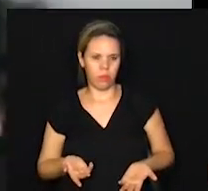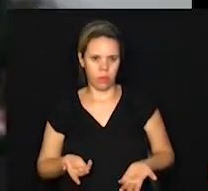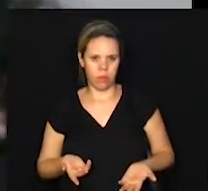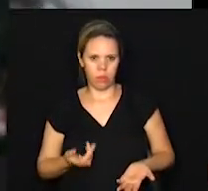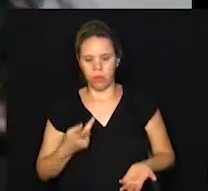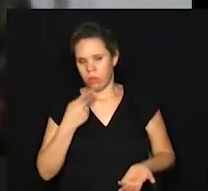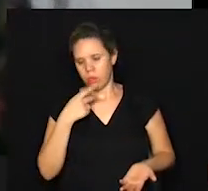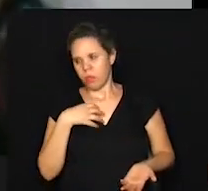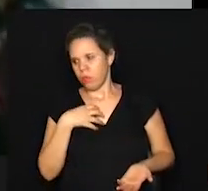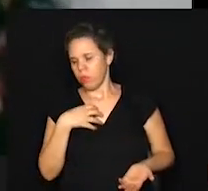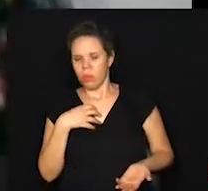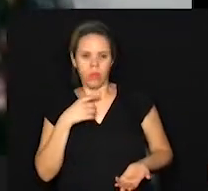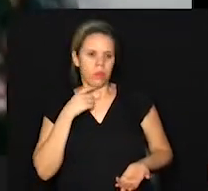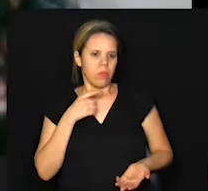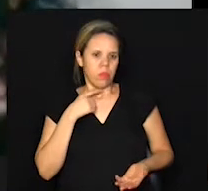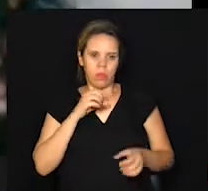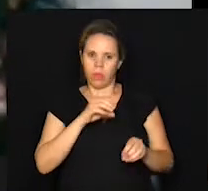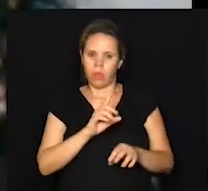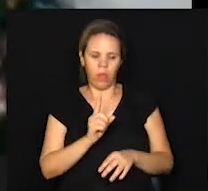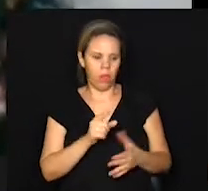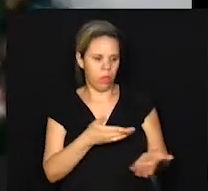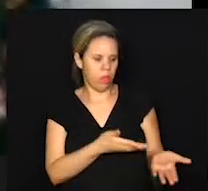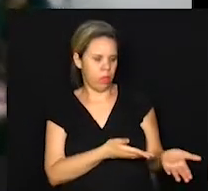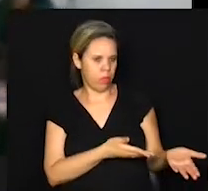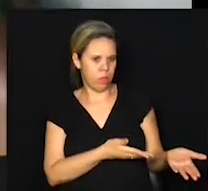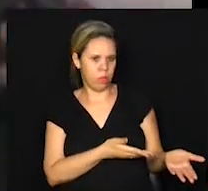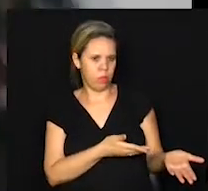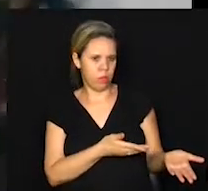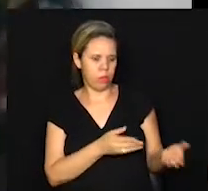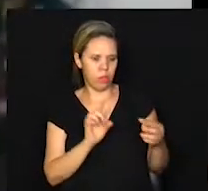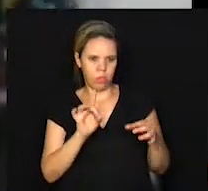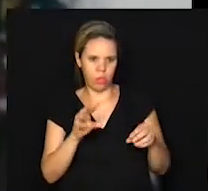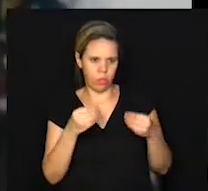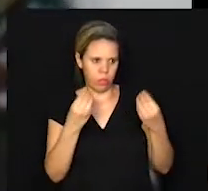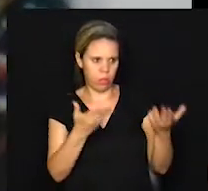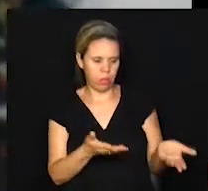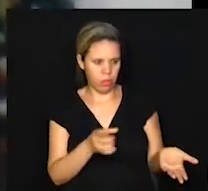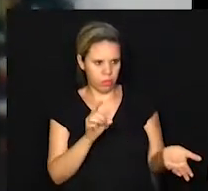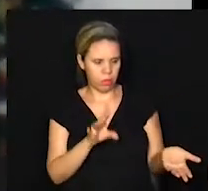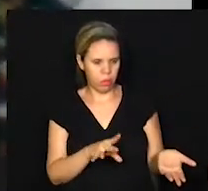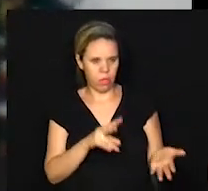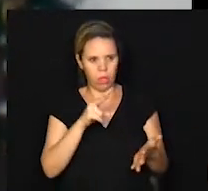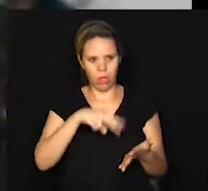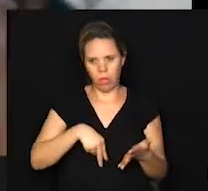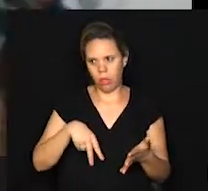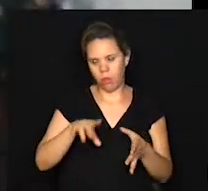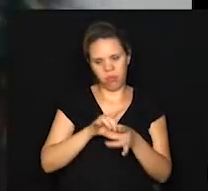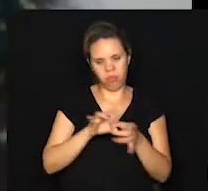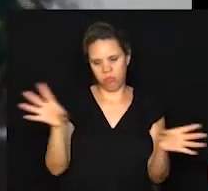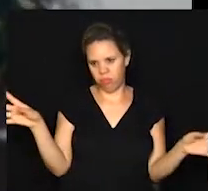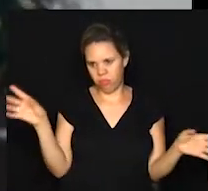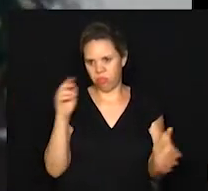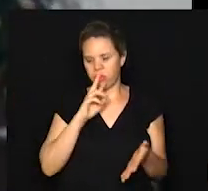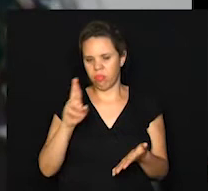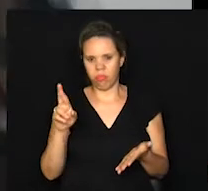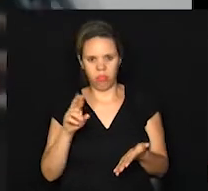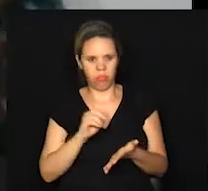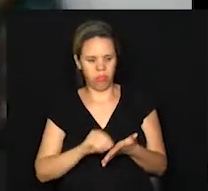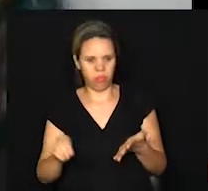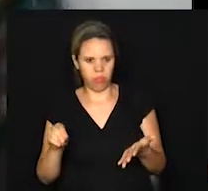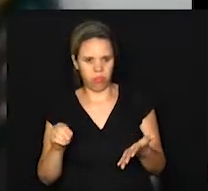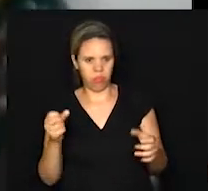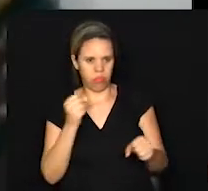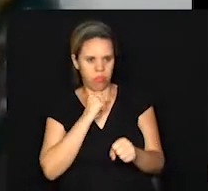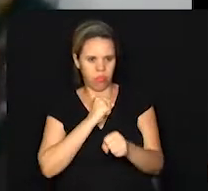fiquei, mas eu não vou dar aula então a respeito disso, eu vou só entregar, eles leem e eu corrijo e reprovo,